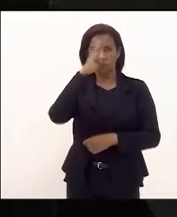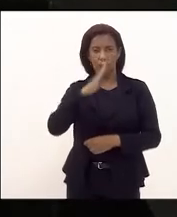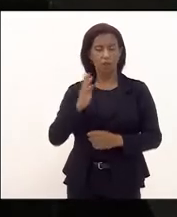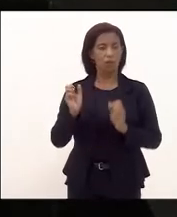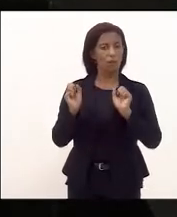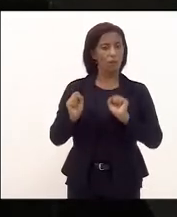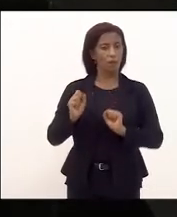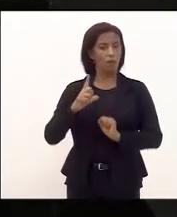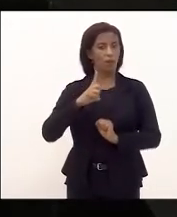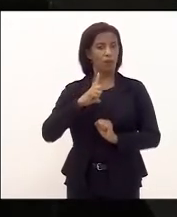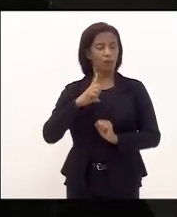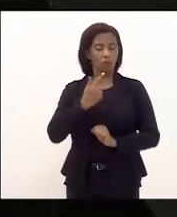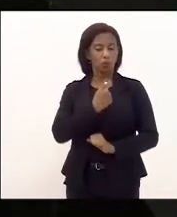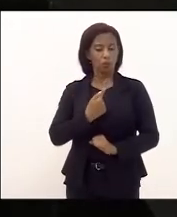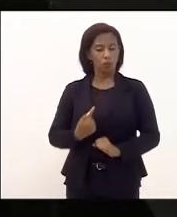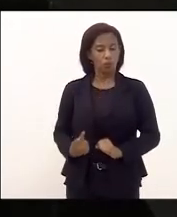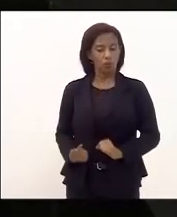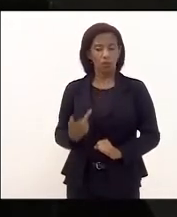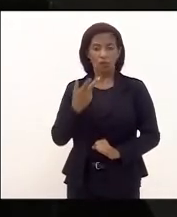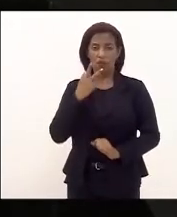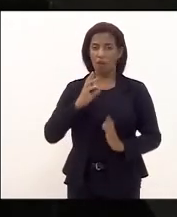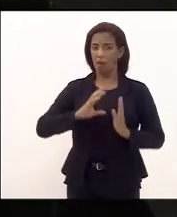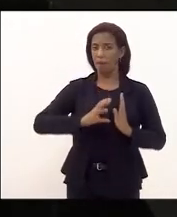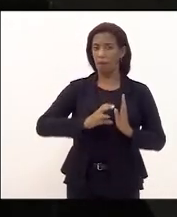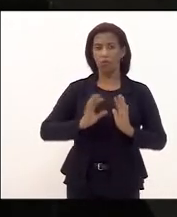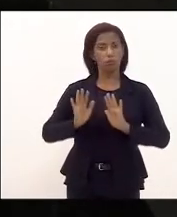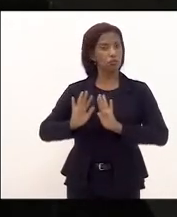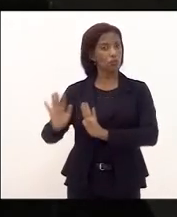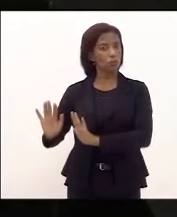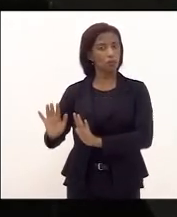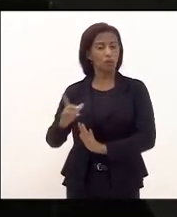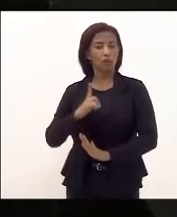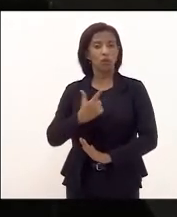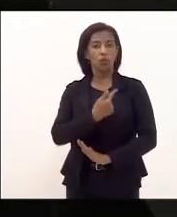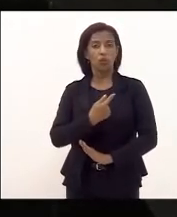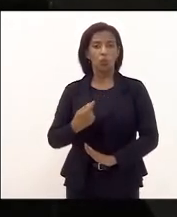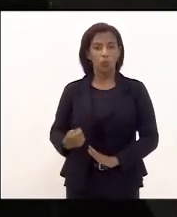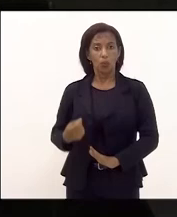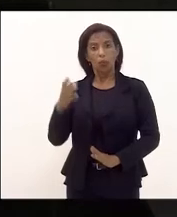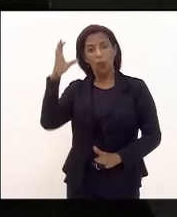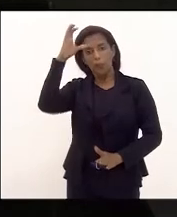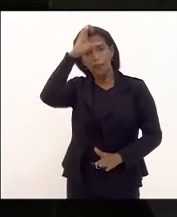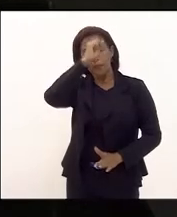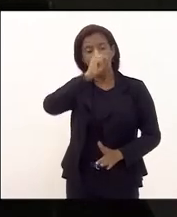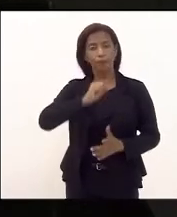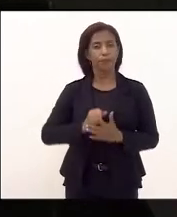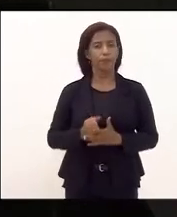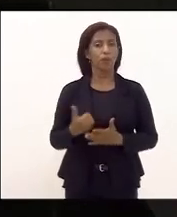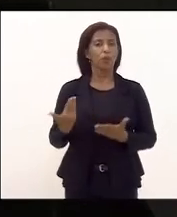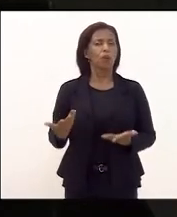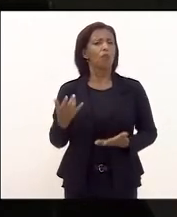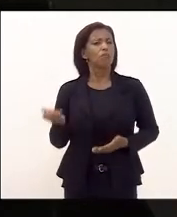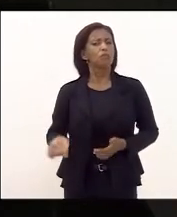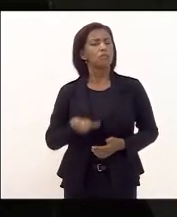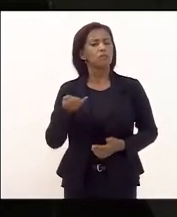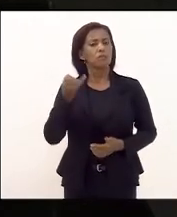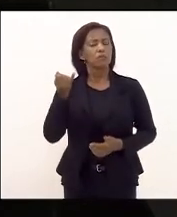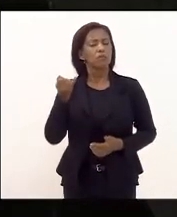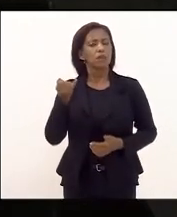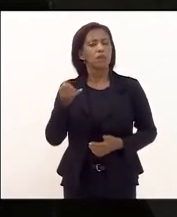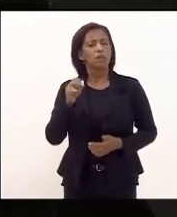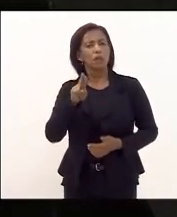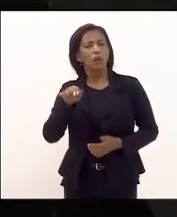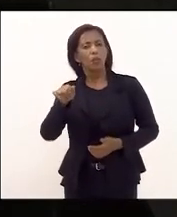ter um governo, não vou falar de partido nem de nome aqui não, possa ter um governo que compreenda qual é o papel da